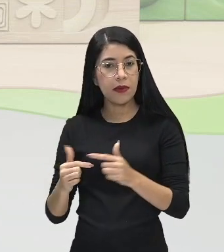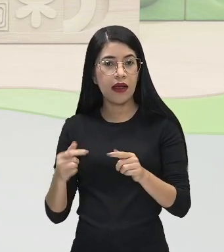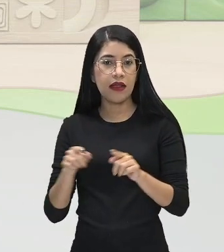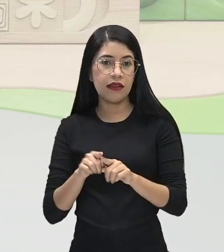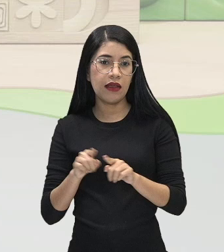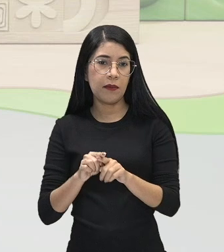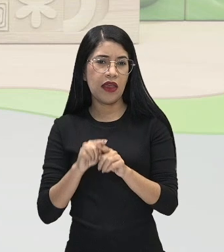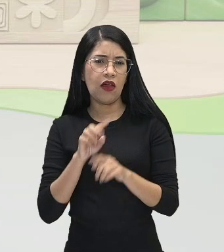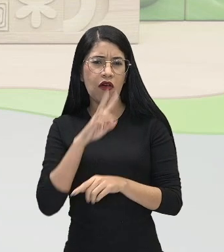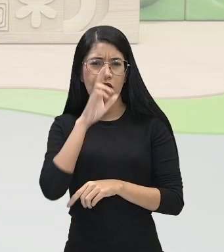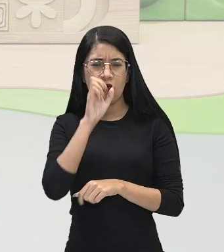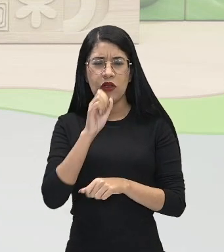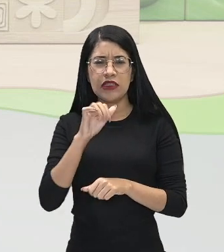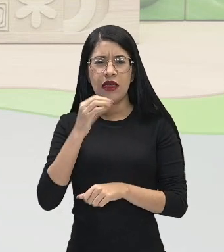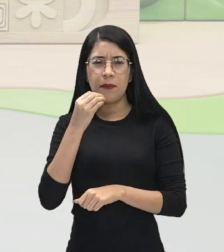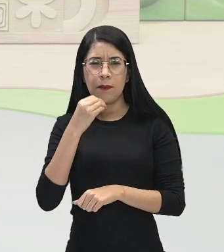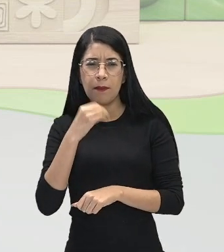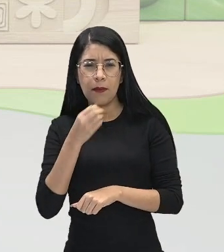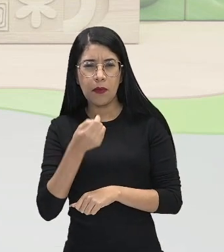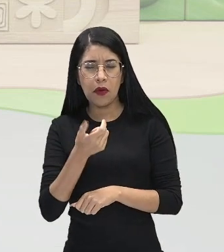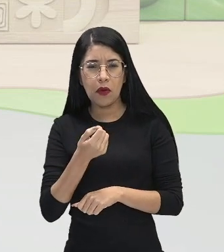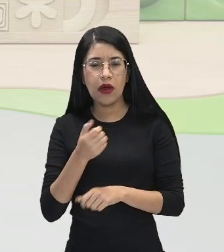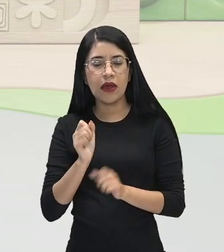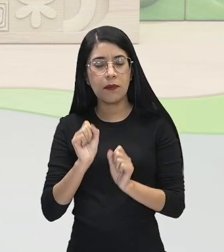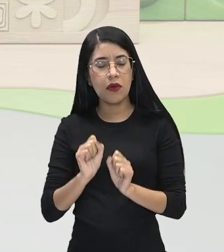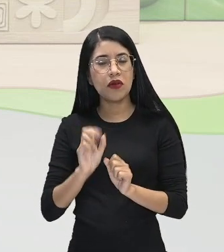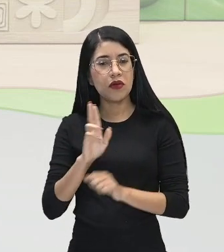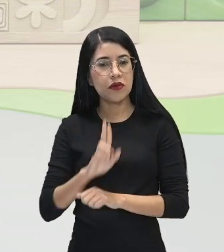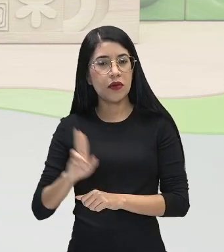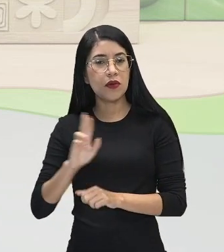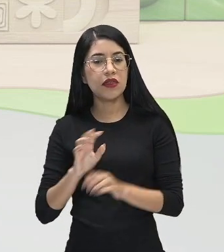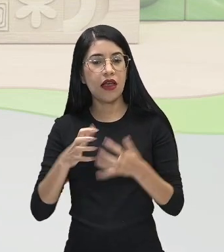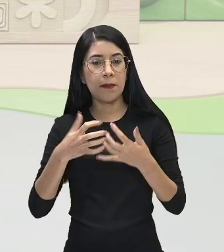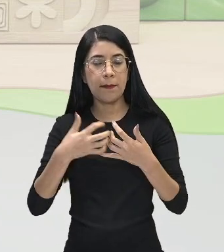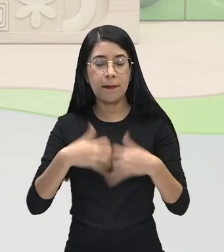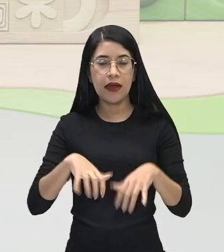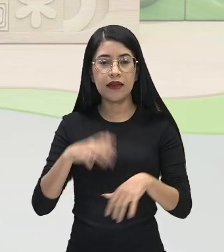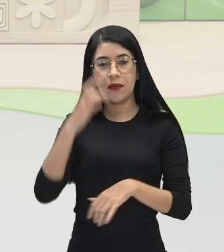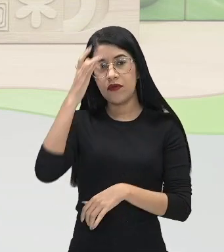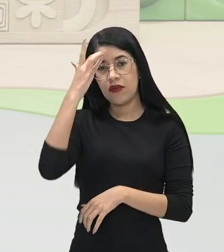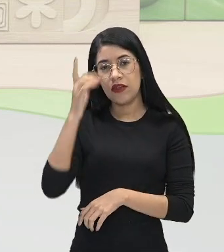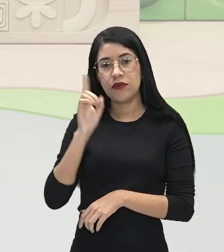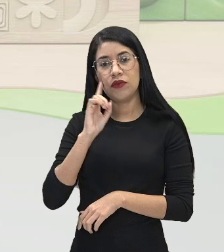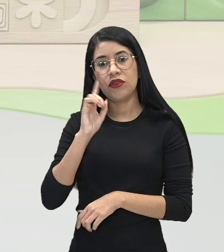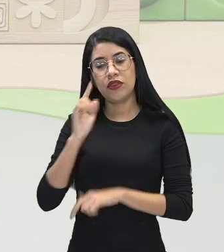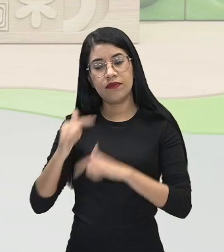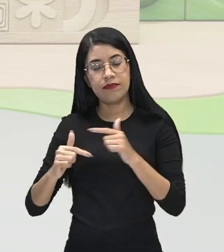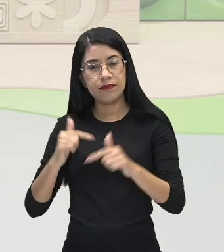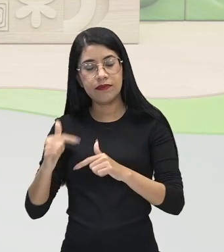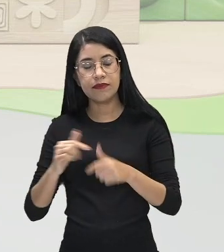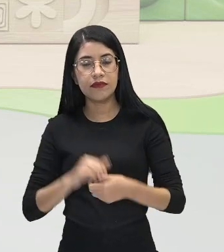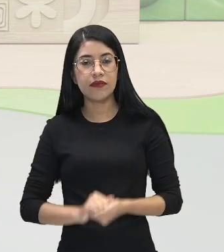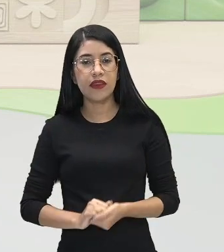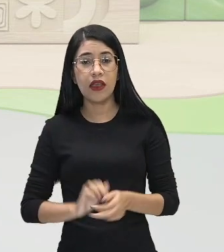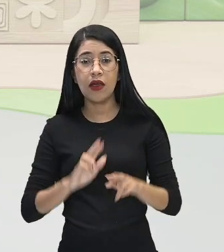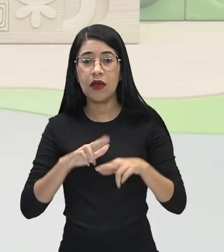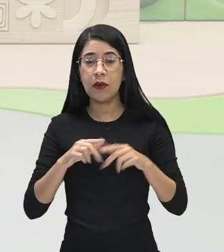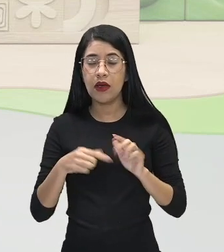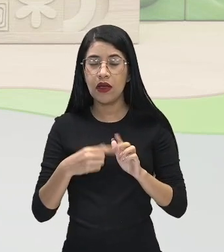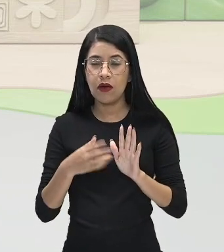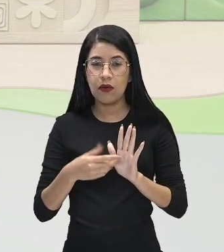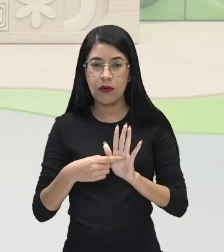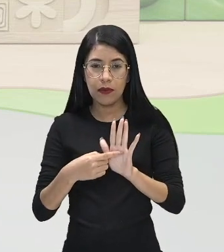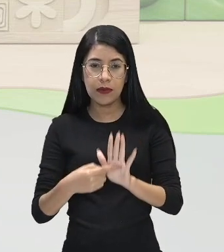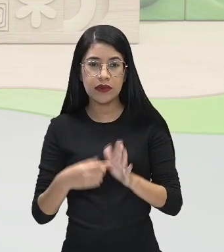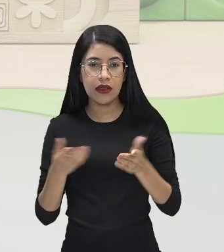nossa força, né, podemos utilizar essas máquinas simples para facilitar o nosso dia a dia. Então é sobre isso que nós vamos conhecer um